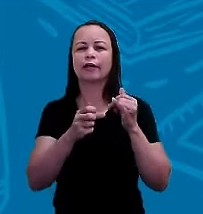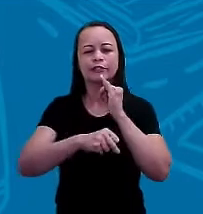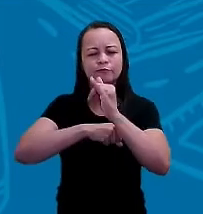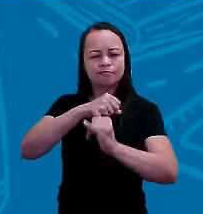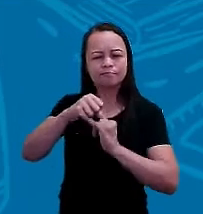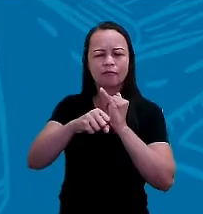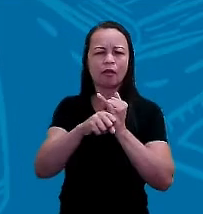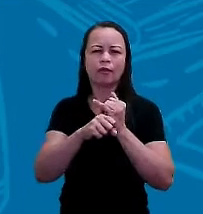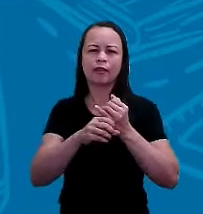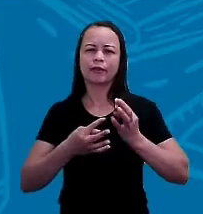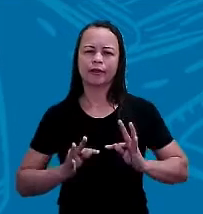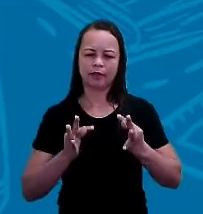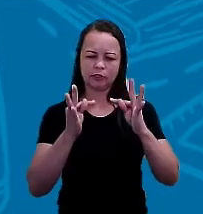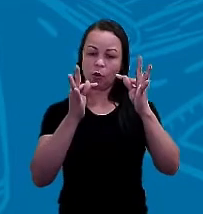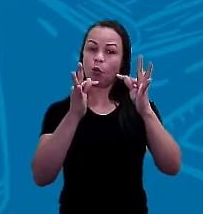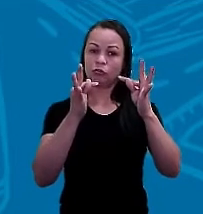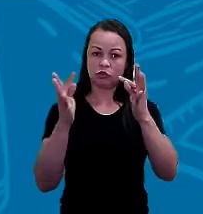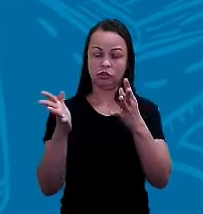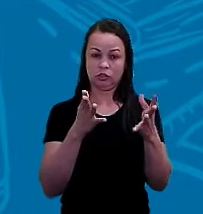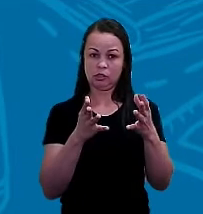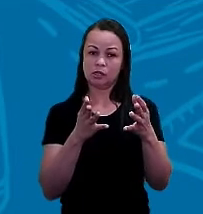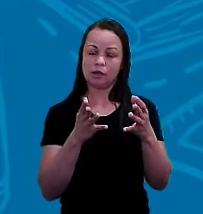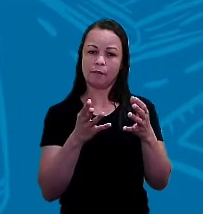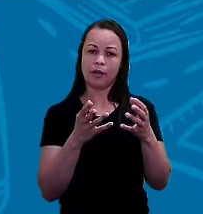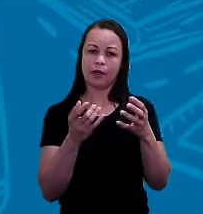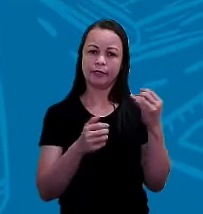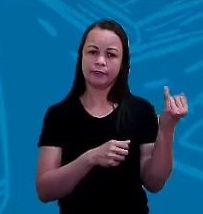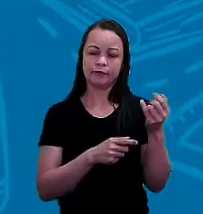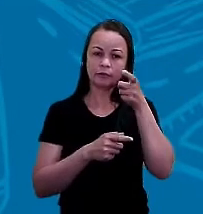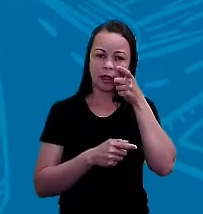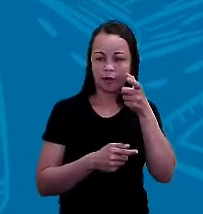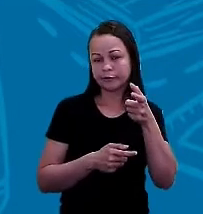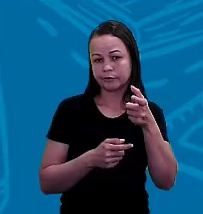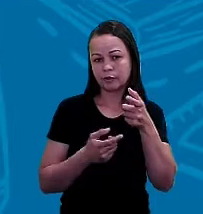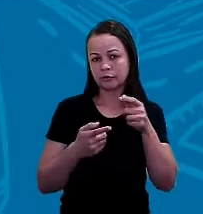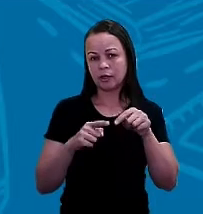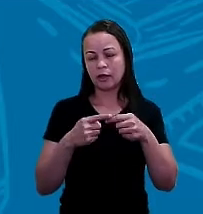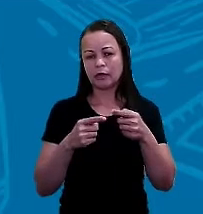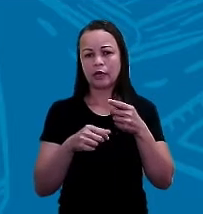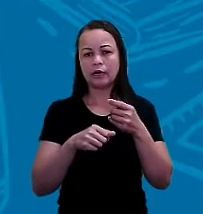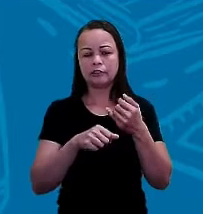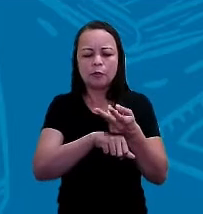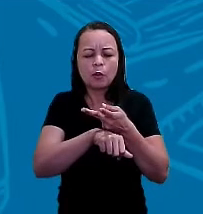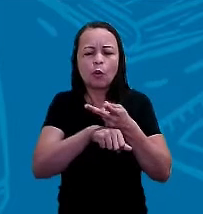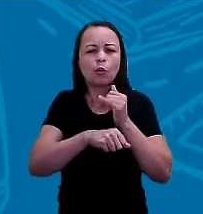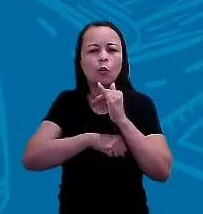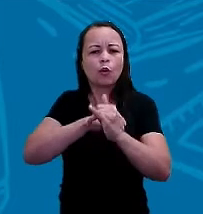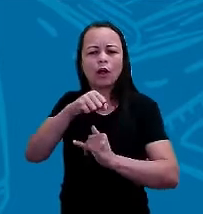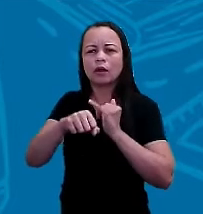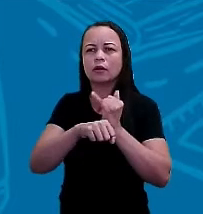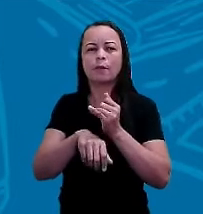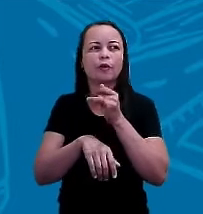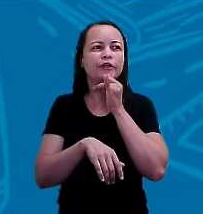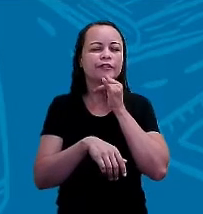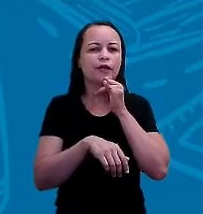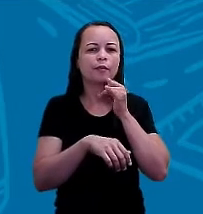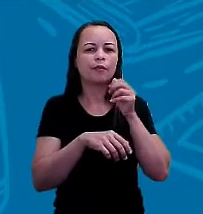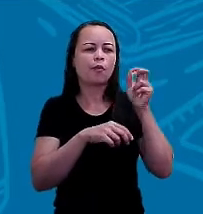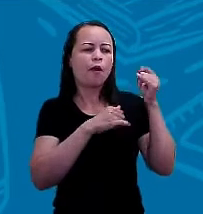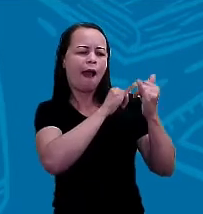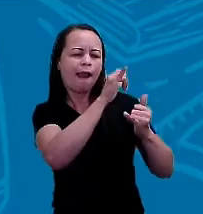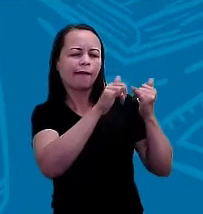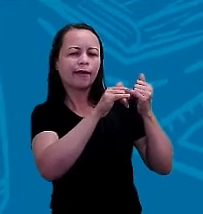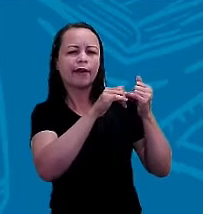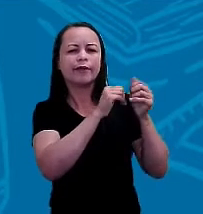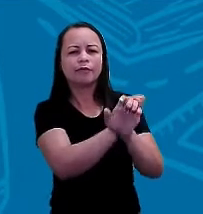de tecnologia, tudo muito forte. A gente vai na internet e procura lá. A lenda da Yara vai estar lá